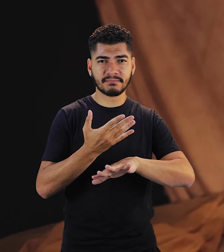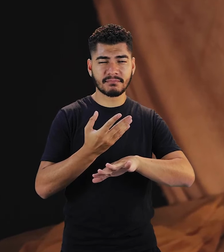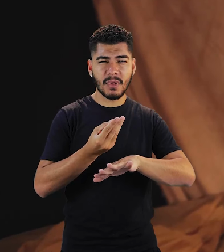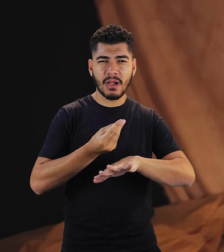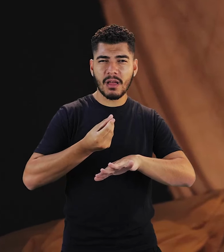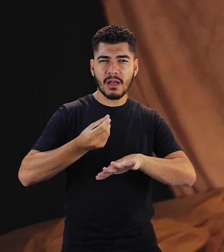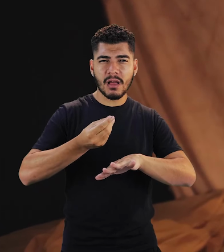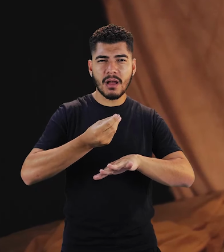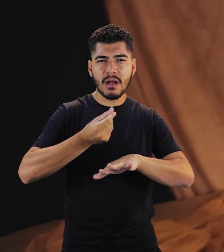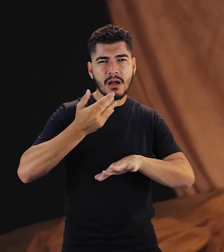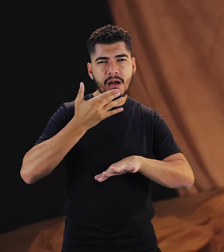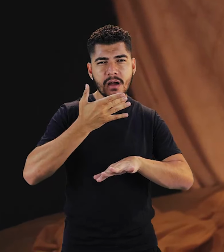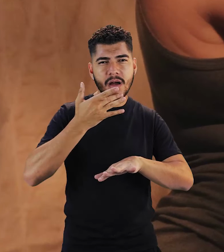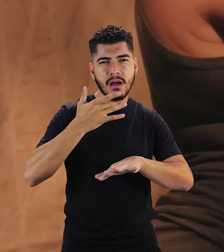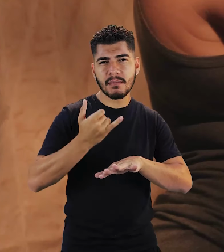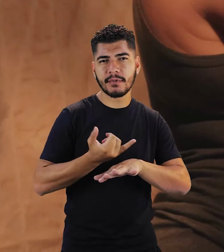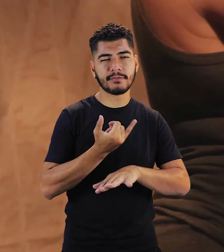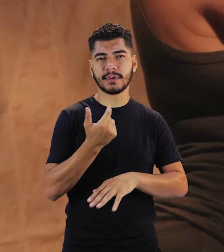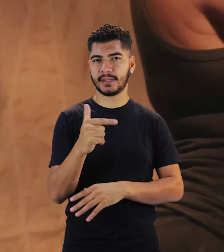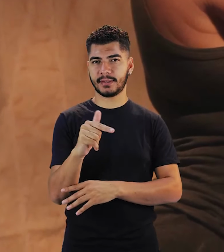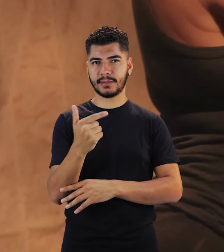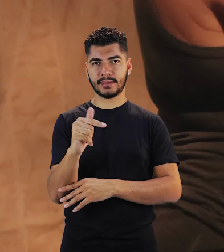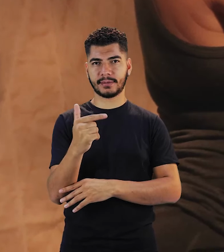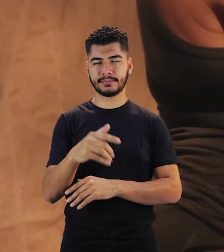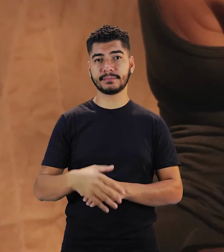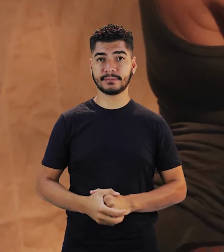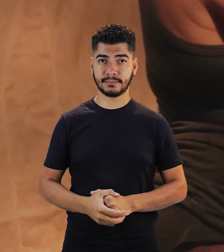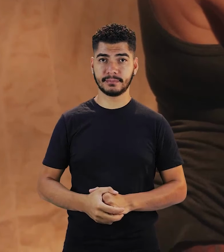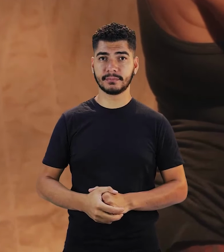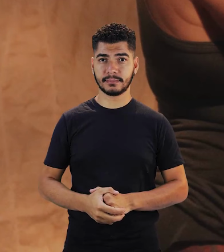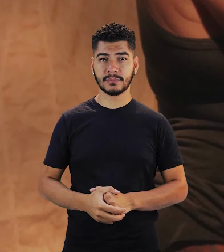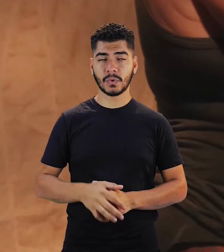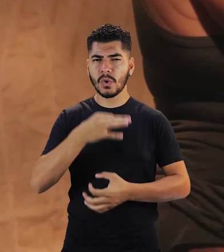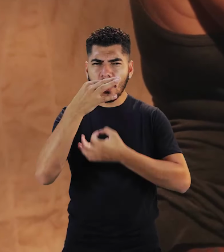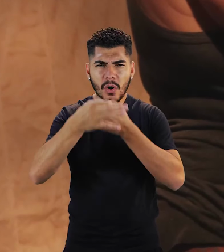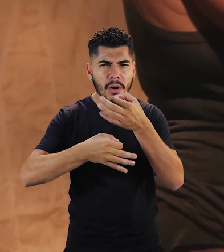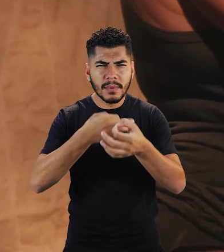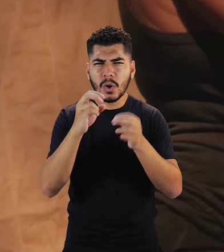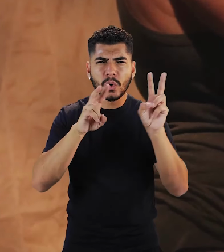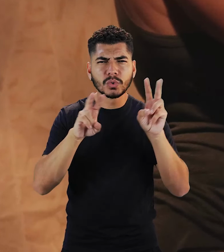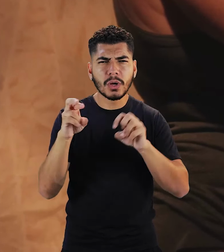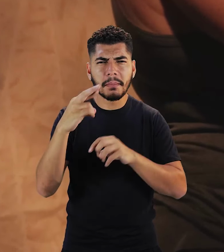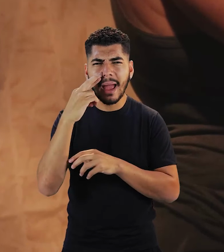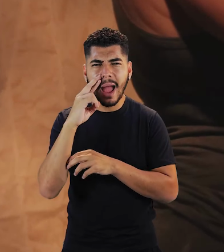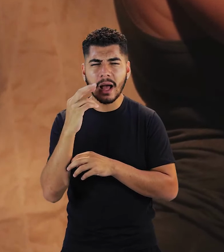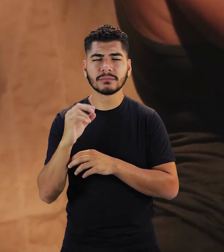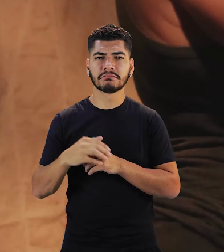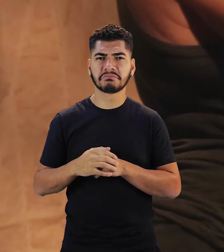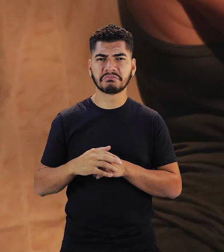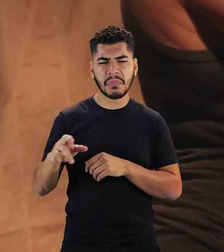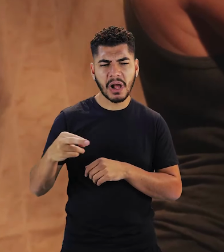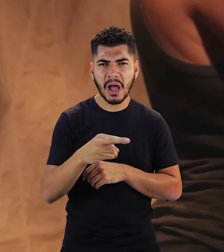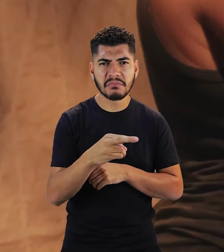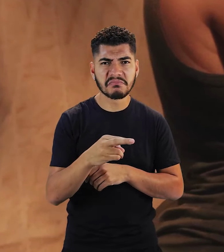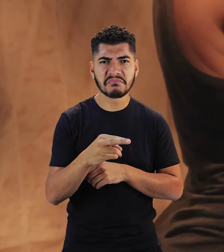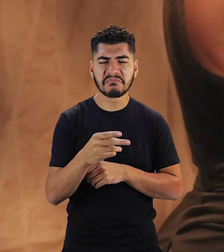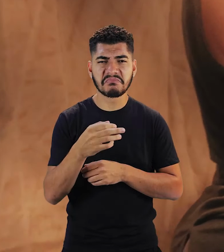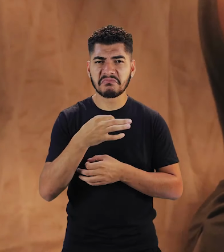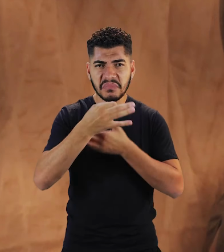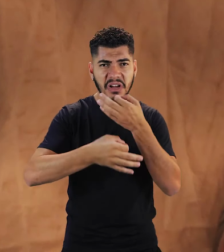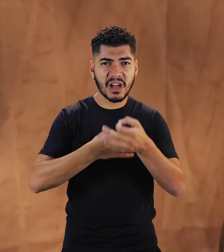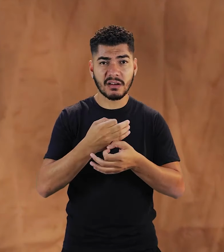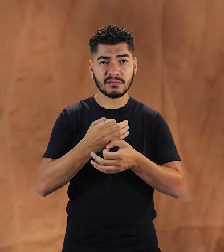saboreia. Os comentários tão indiscretos no caso dos ratos já não mencionavam nada. É que os ratos morrem na rua